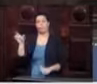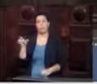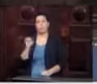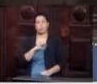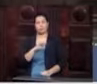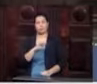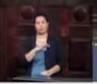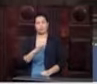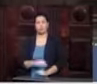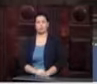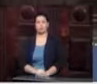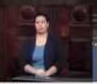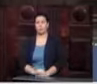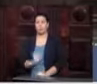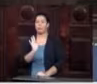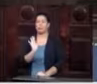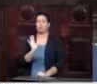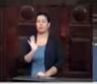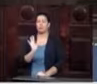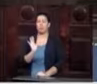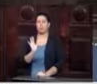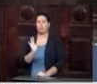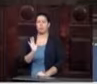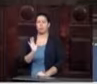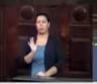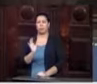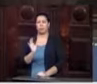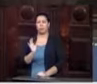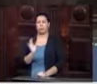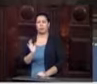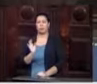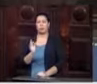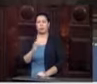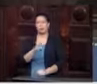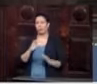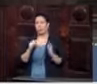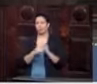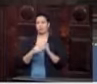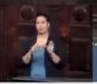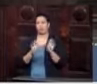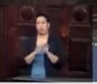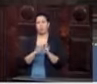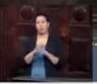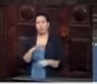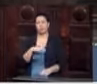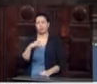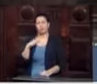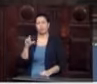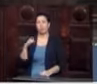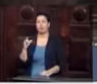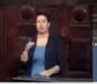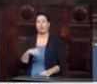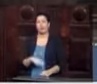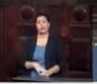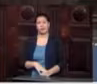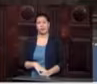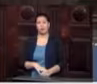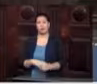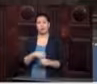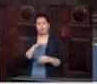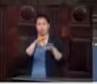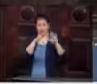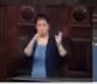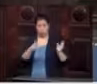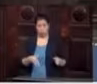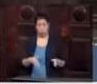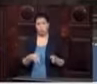Mas, o fechamento de praticamente todas as cabines... As cabines estavam sendo metralhadas,